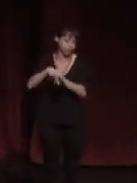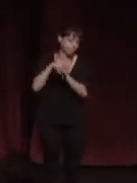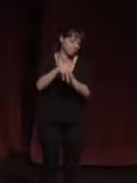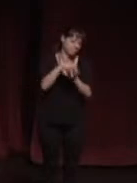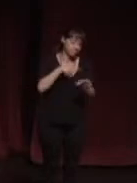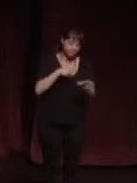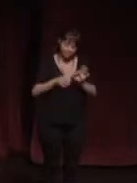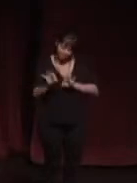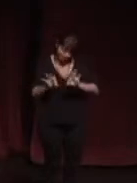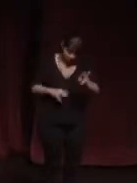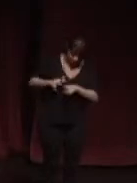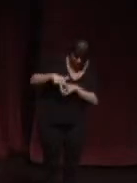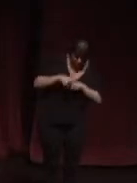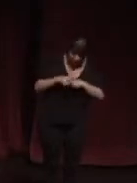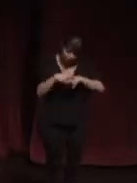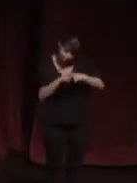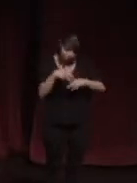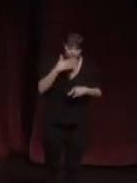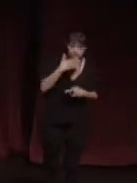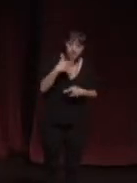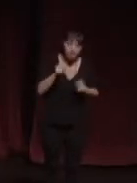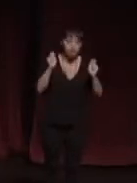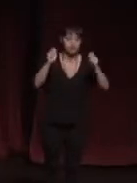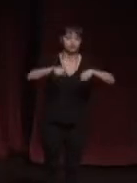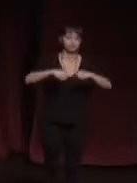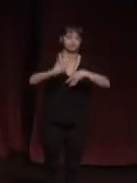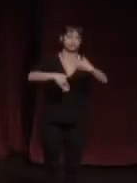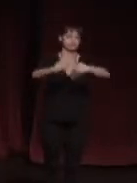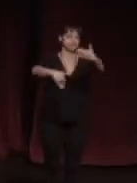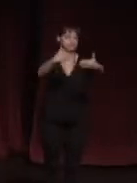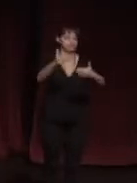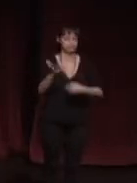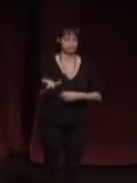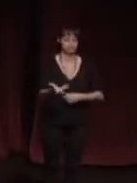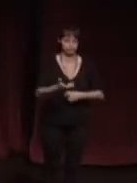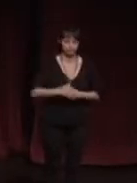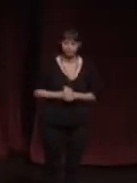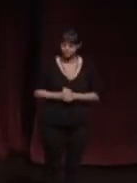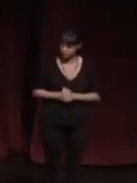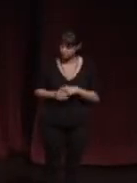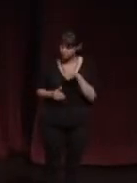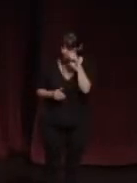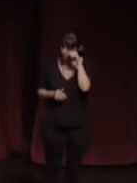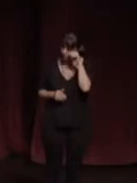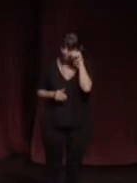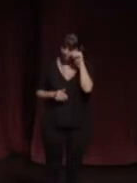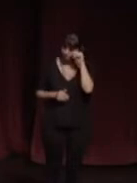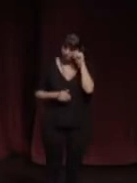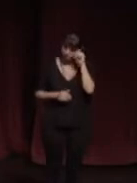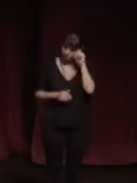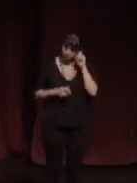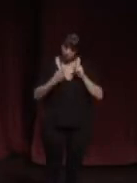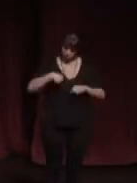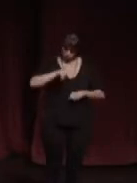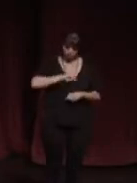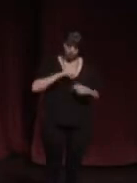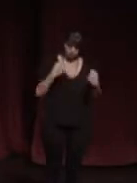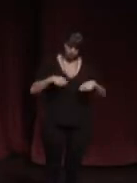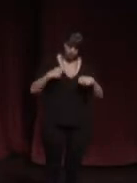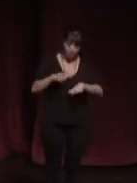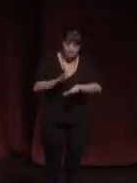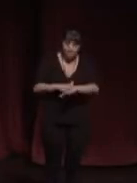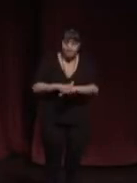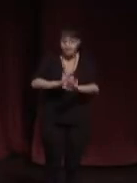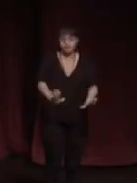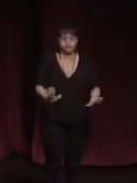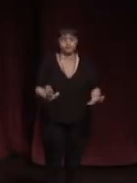sela, o próprio cavalo, alimentá-lo melhor e assim por diante. Eu acho que a gente precisa executar.